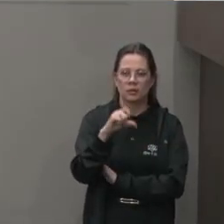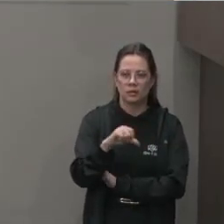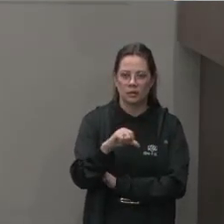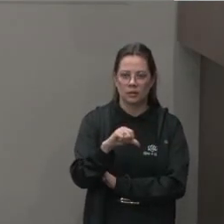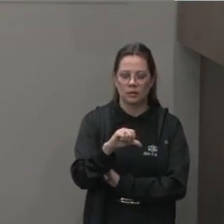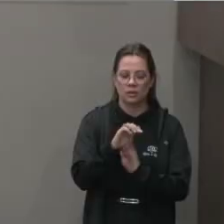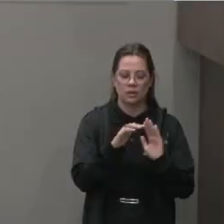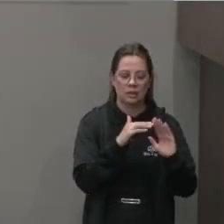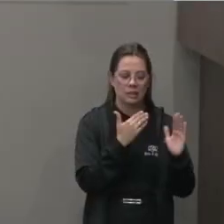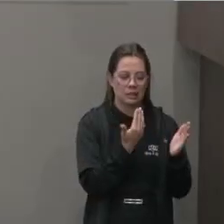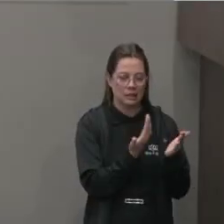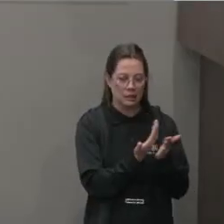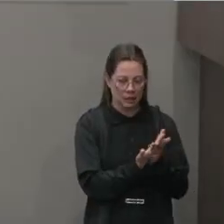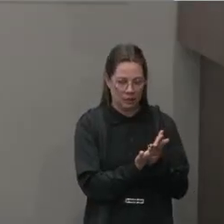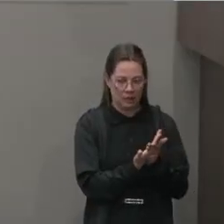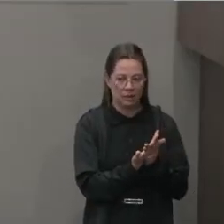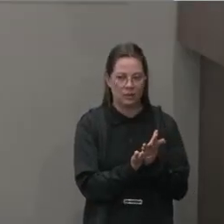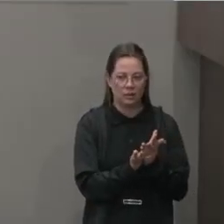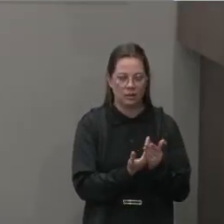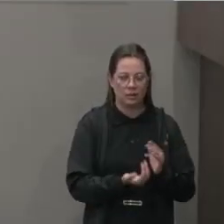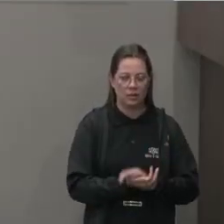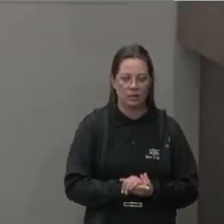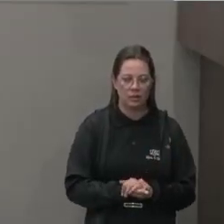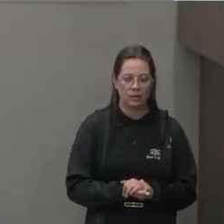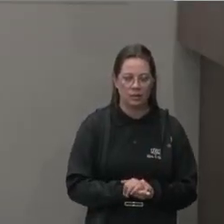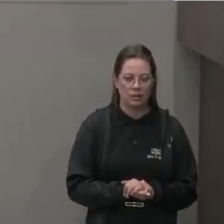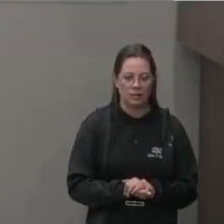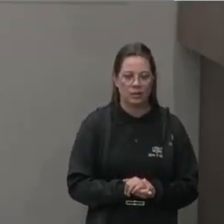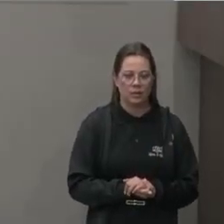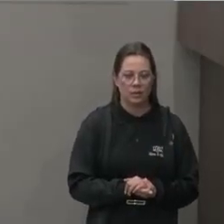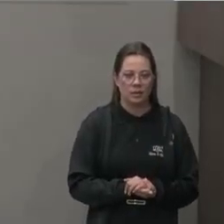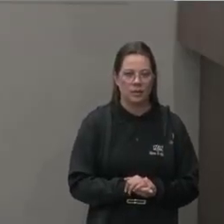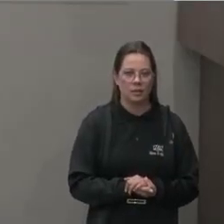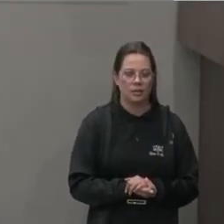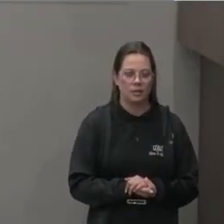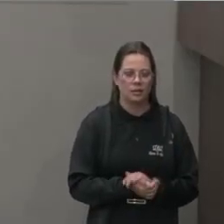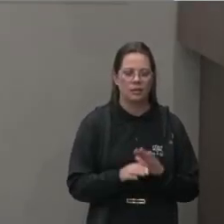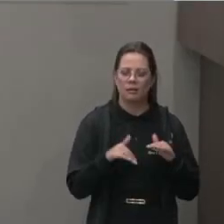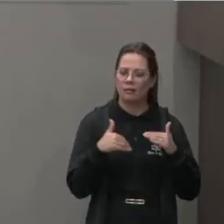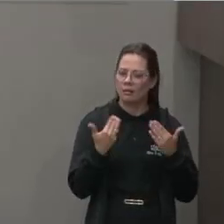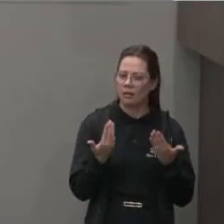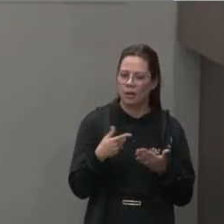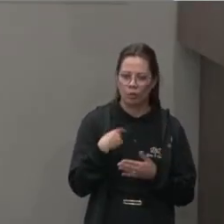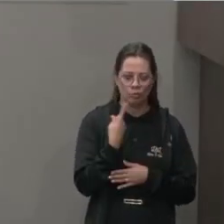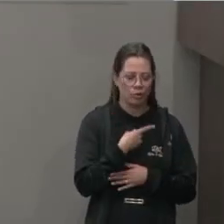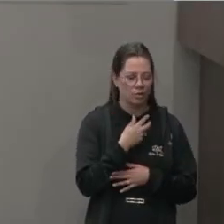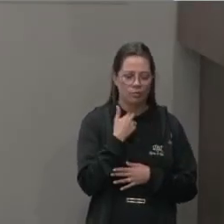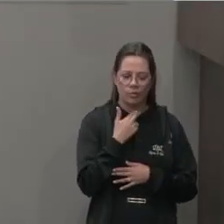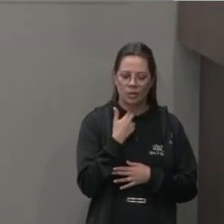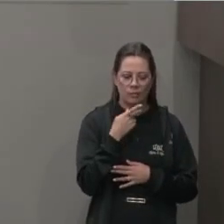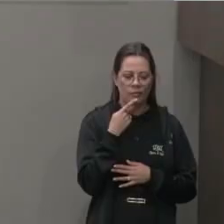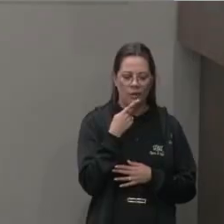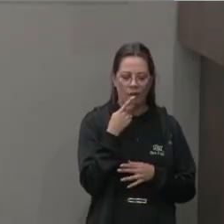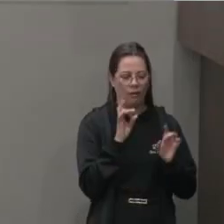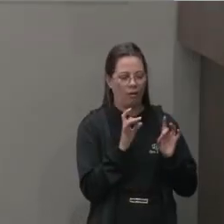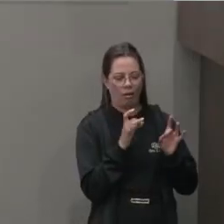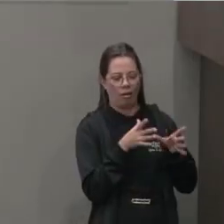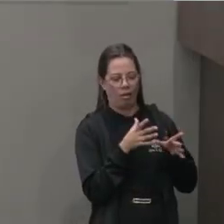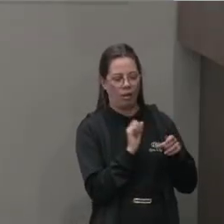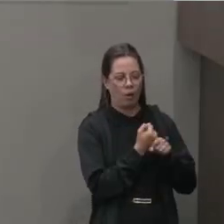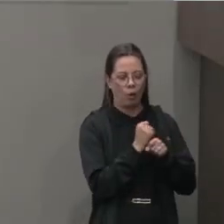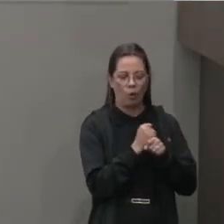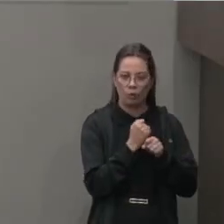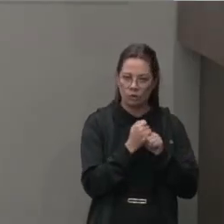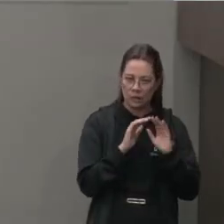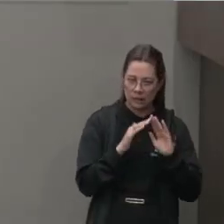19 escolas. 19 escolas. Então, não está sendo deixado de lado a questão das construções das escolas. No